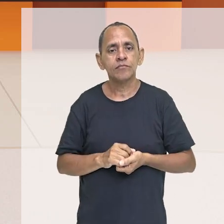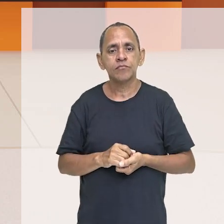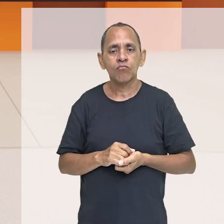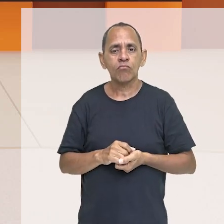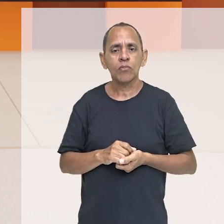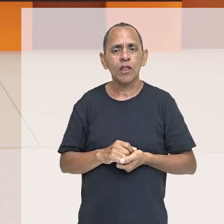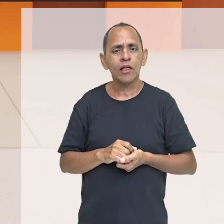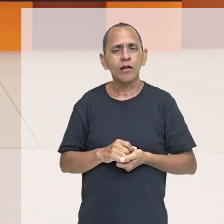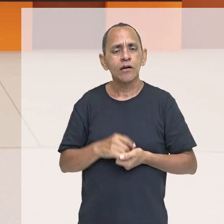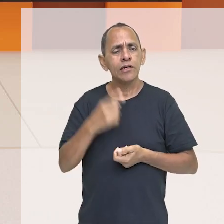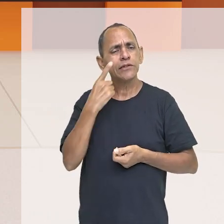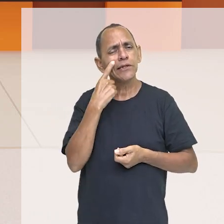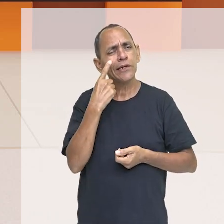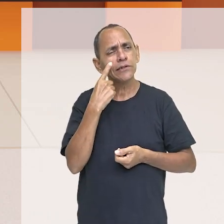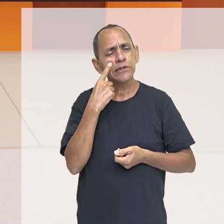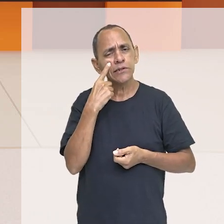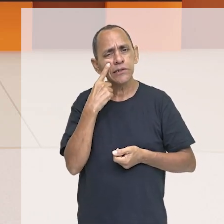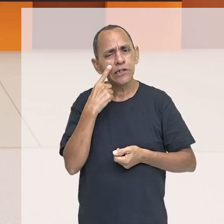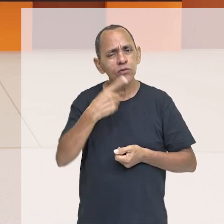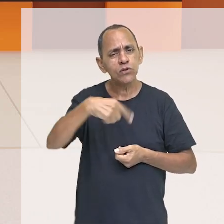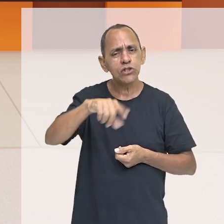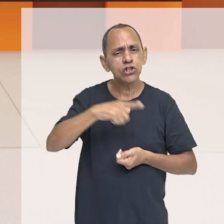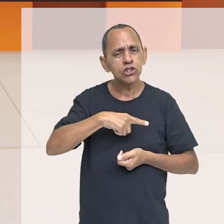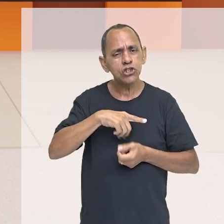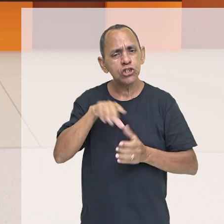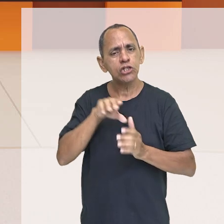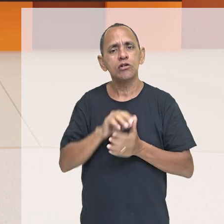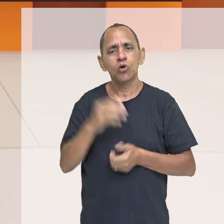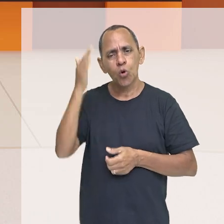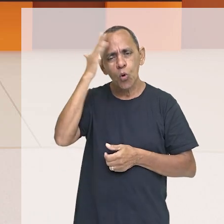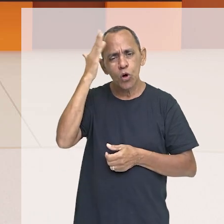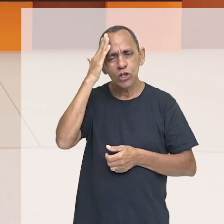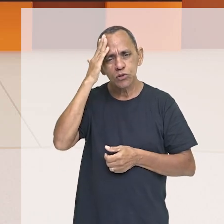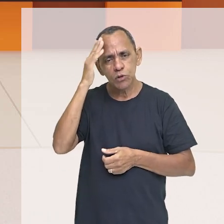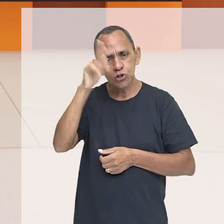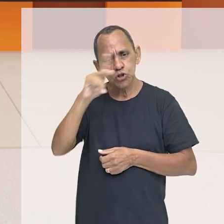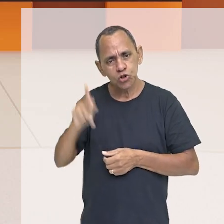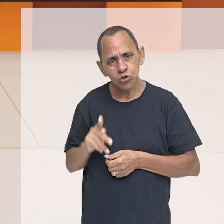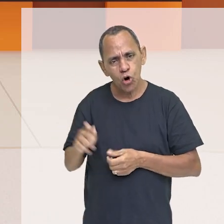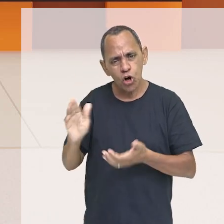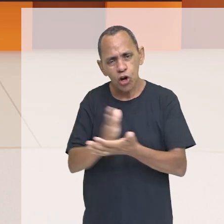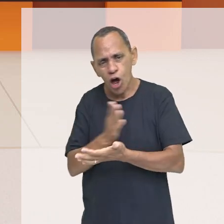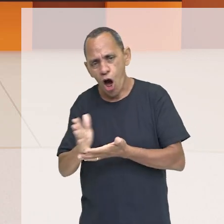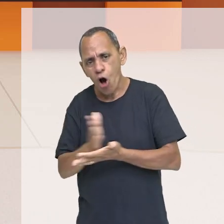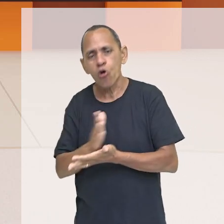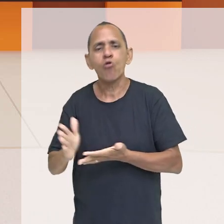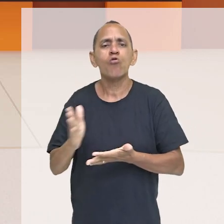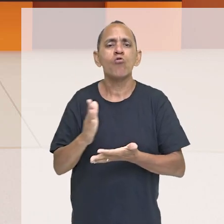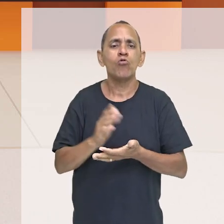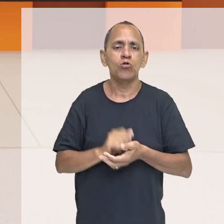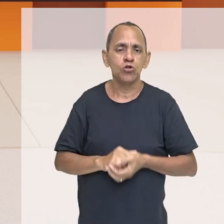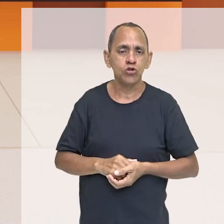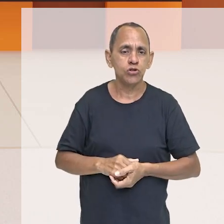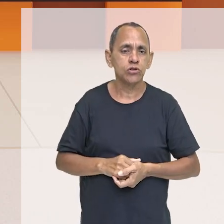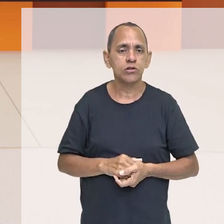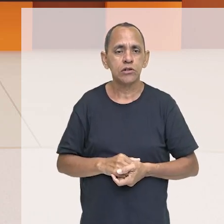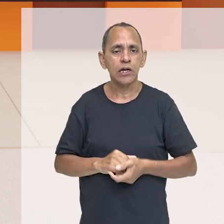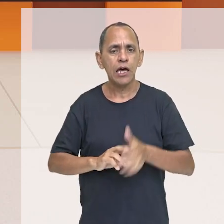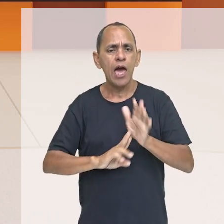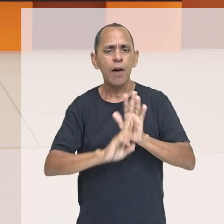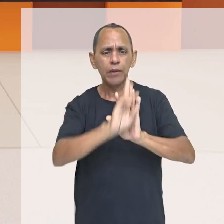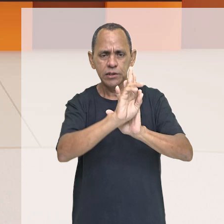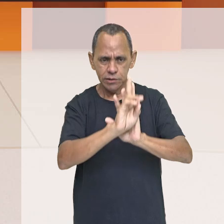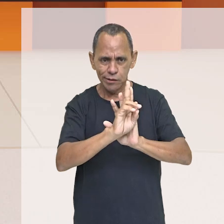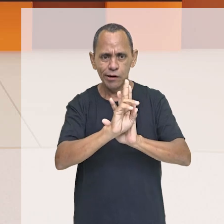aqueles conhecimentos sobre história, acerca de alguns governantes do Brasil e da América